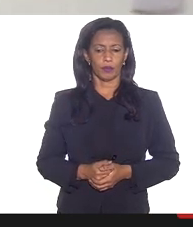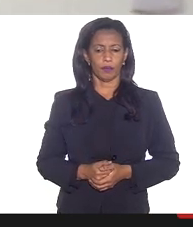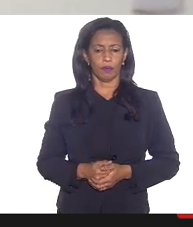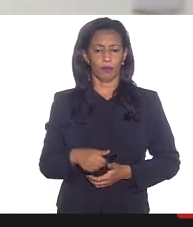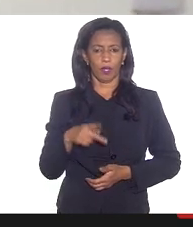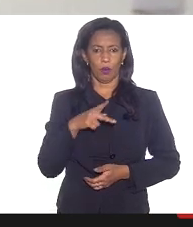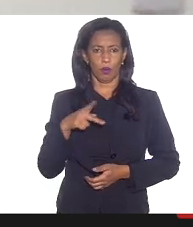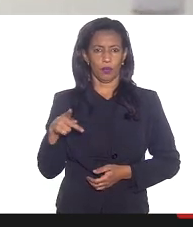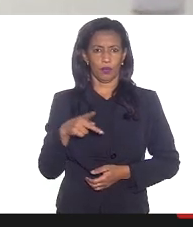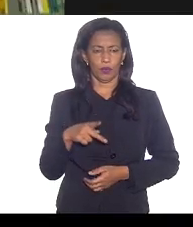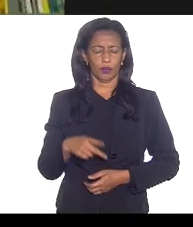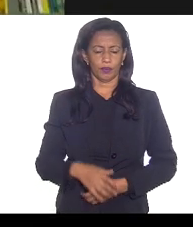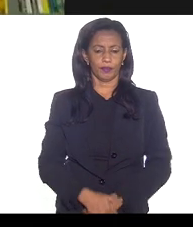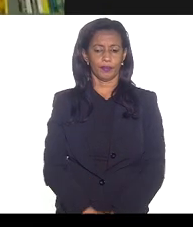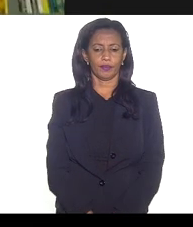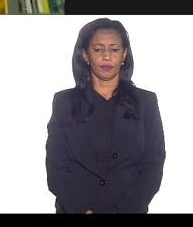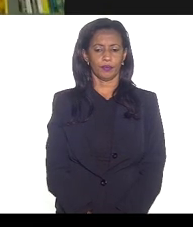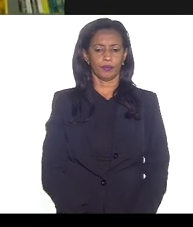ao professor.